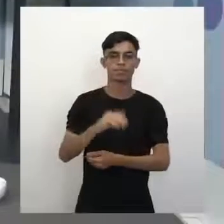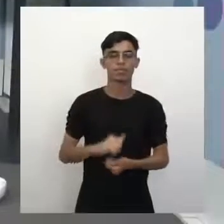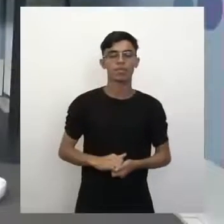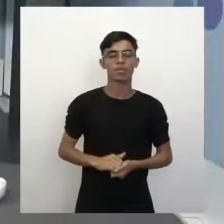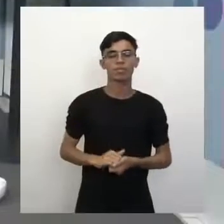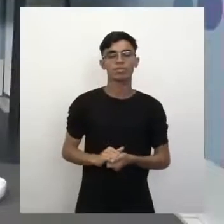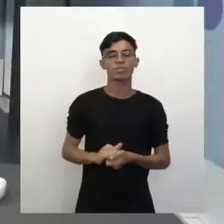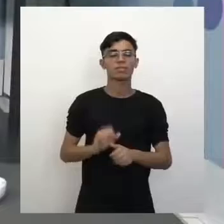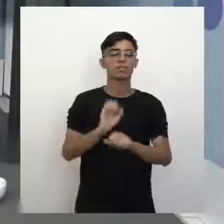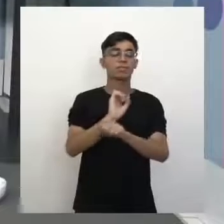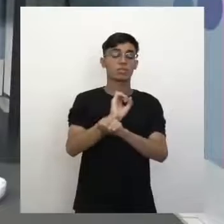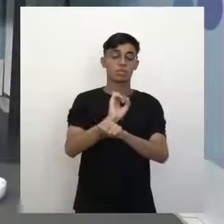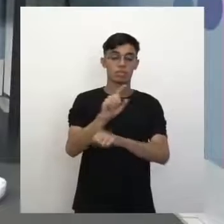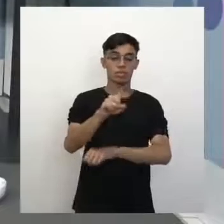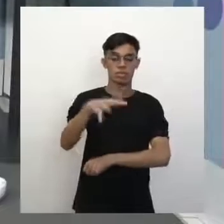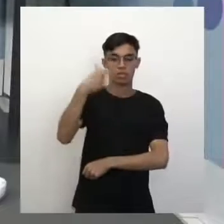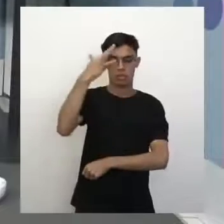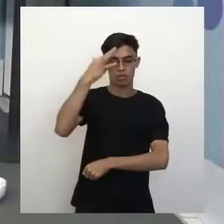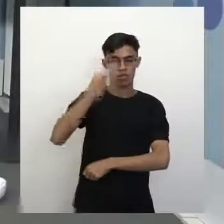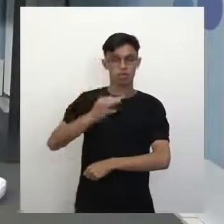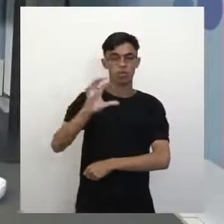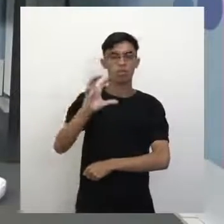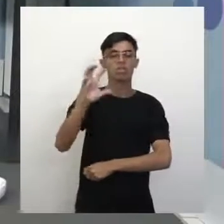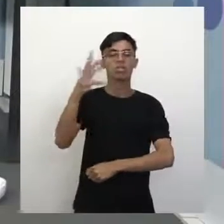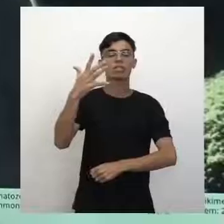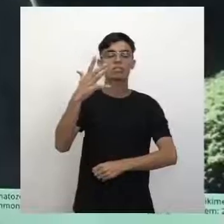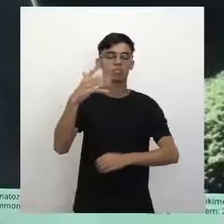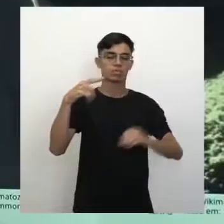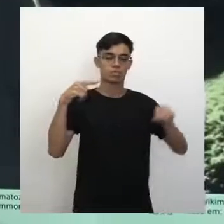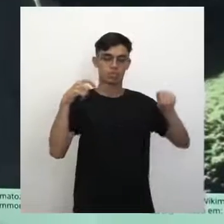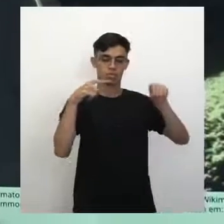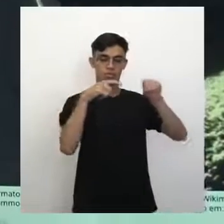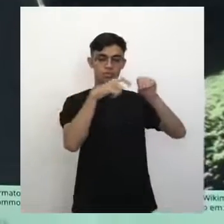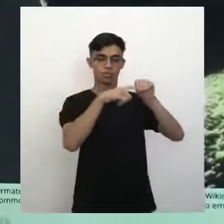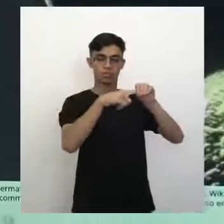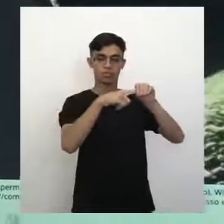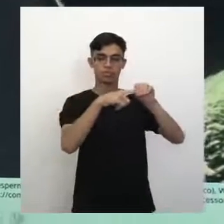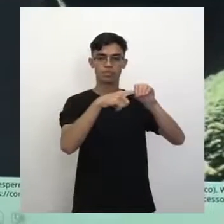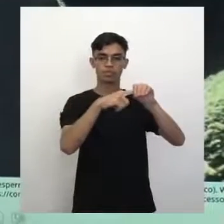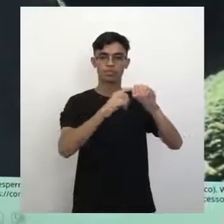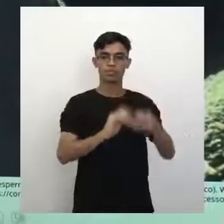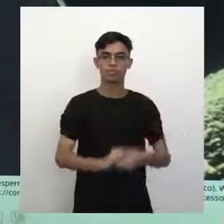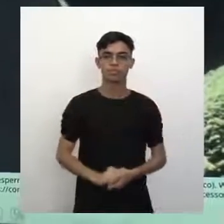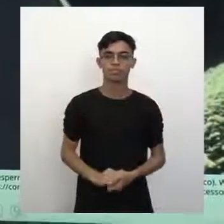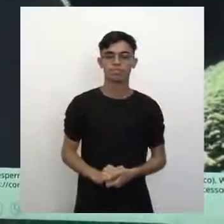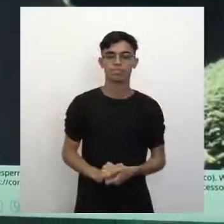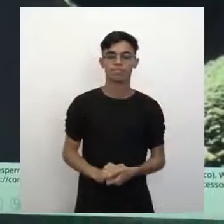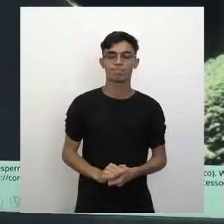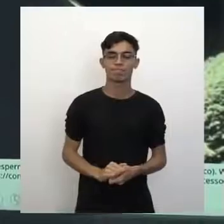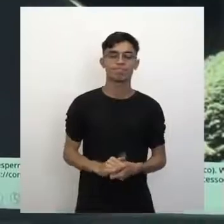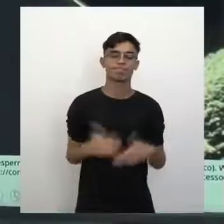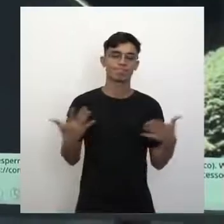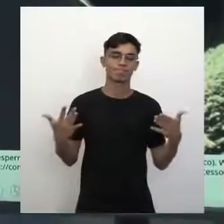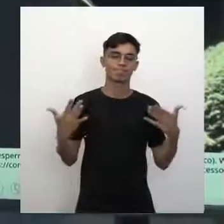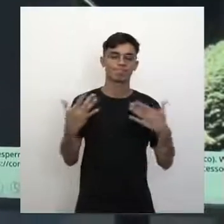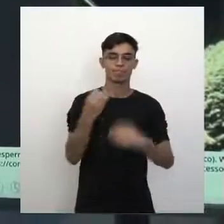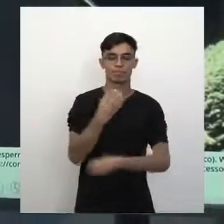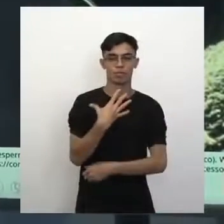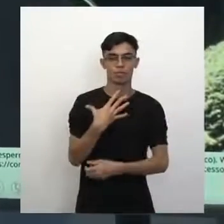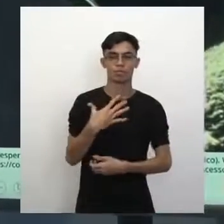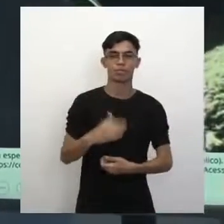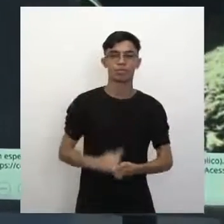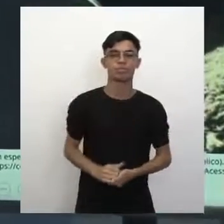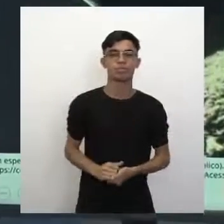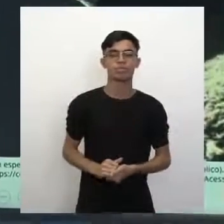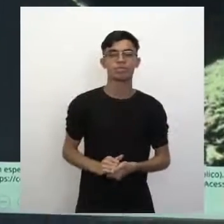Espero que tenha. Isso acontece quando? Na fecundação. Tá bom? Muito bem. Vamos ver aqui o que